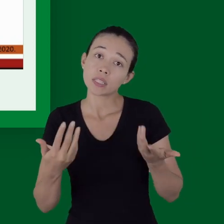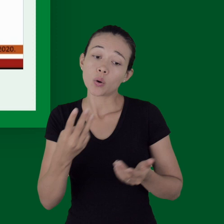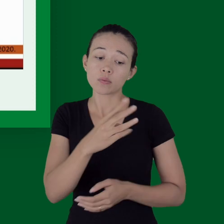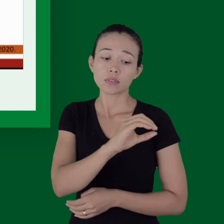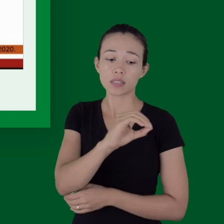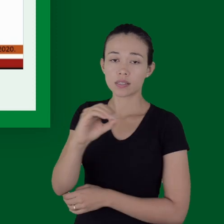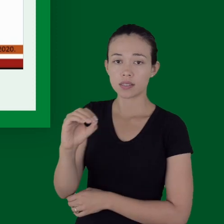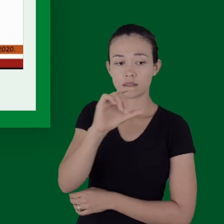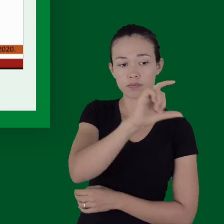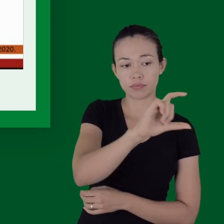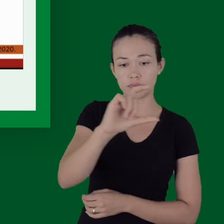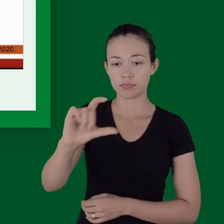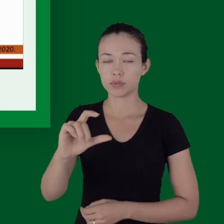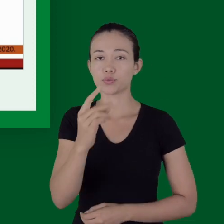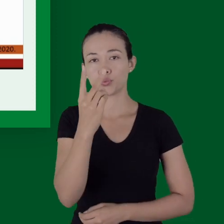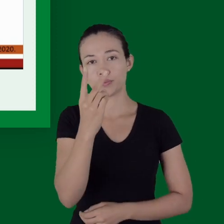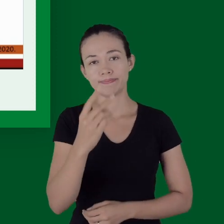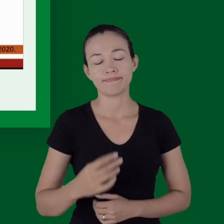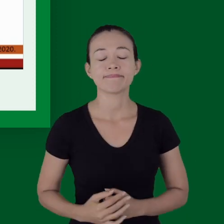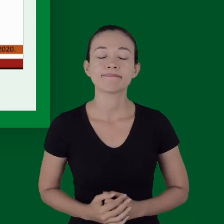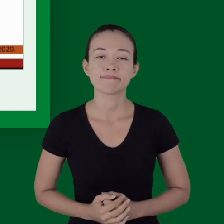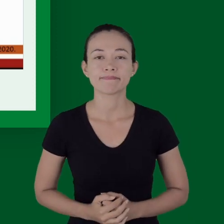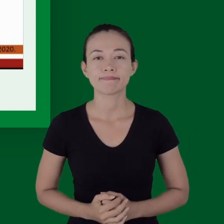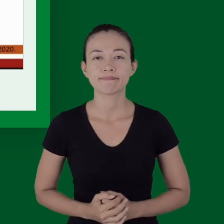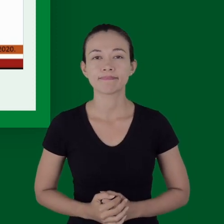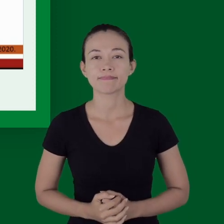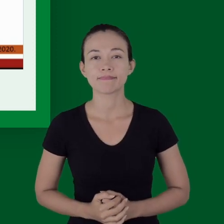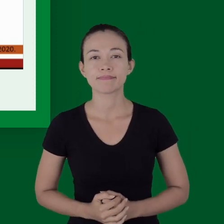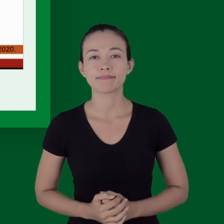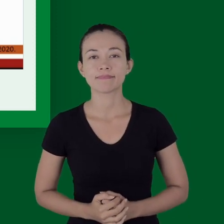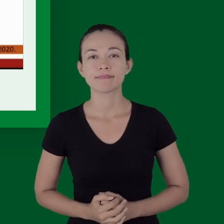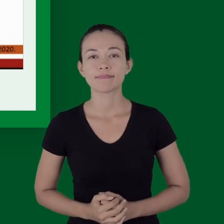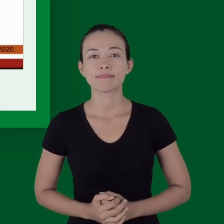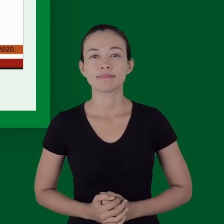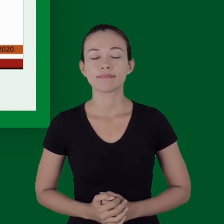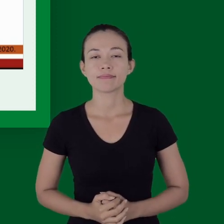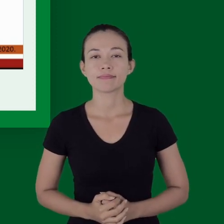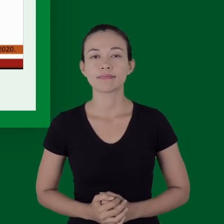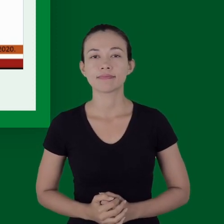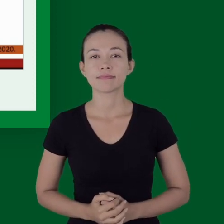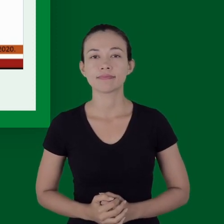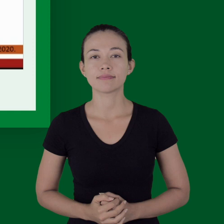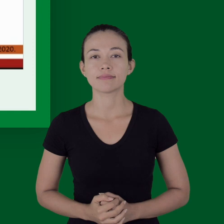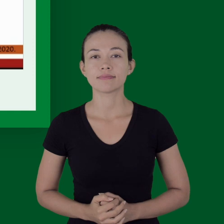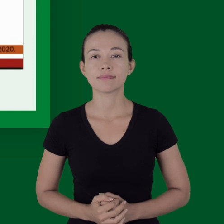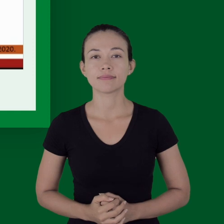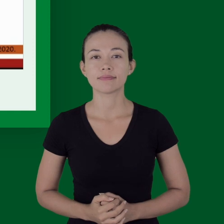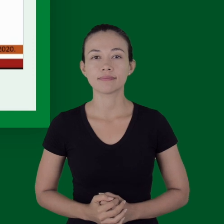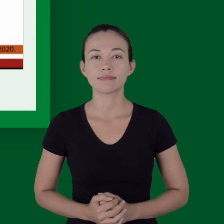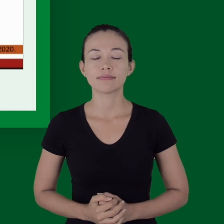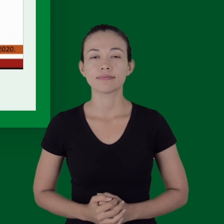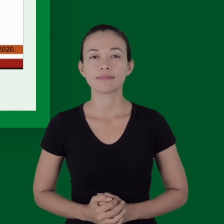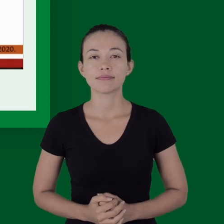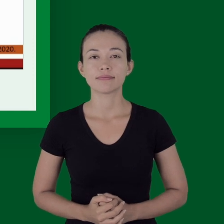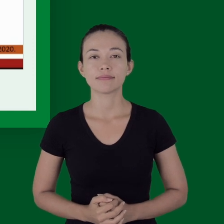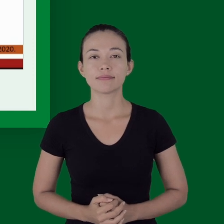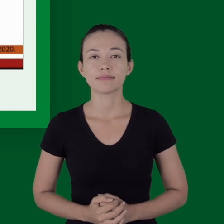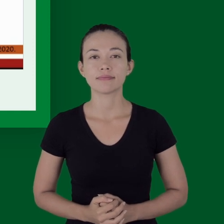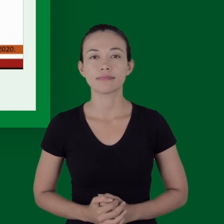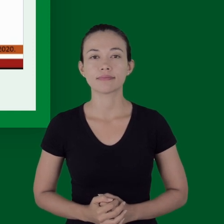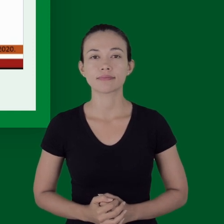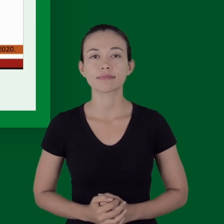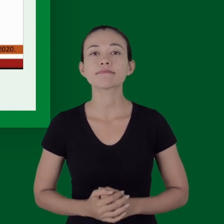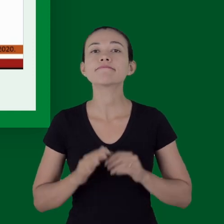de 50 miligramas por ml, sendo 3 ml a ampola. Então, 300 corresponde a 2 ampolas e 150 a